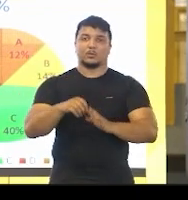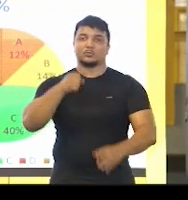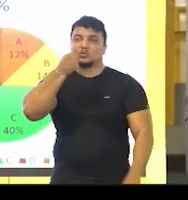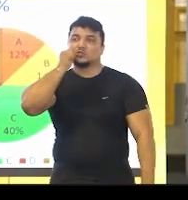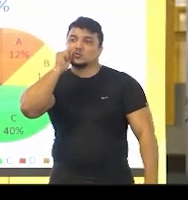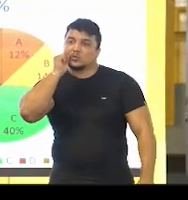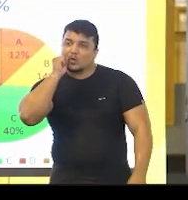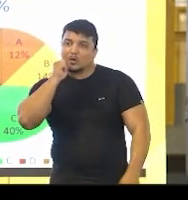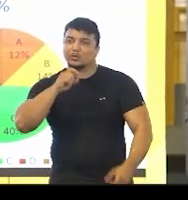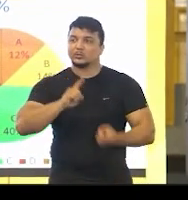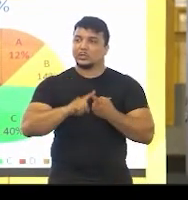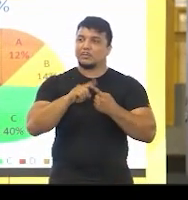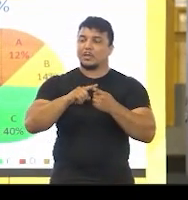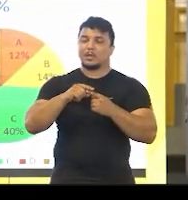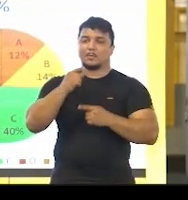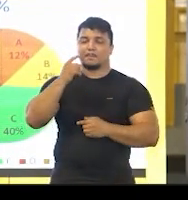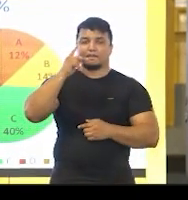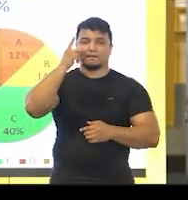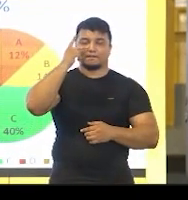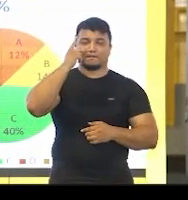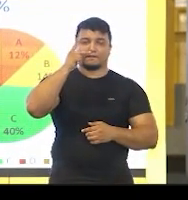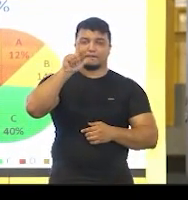de Sócrates e de Platão.